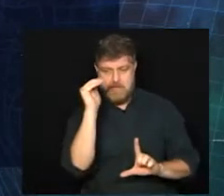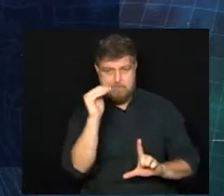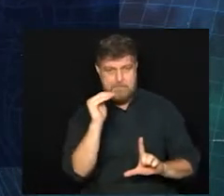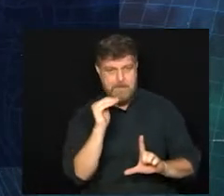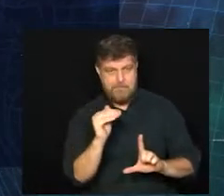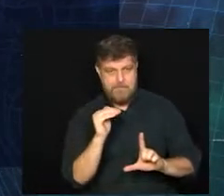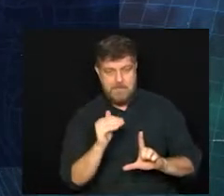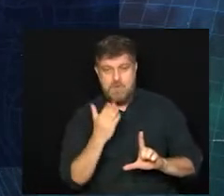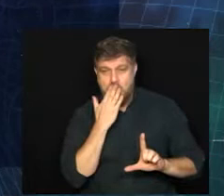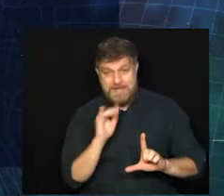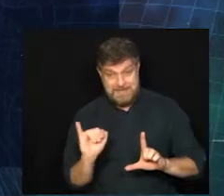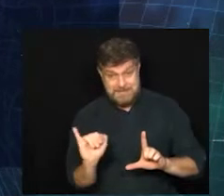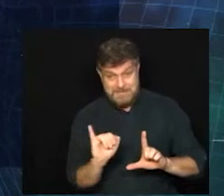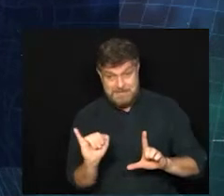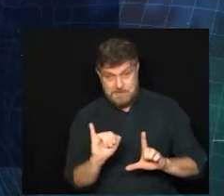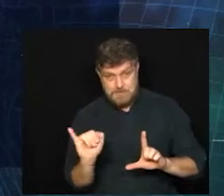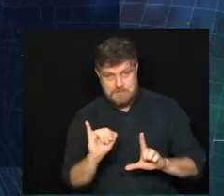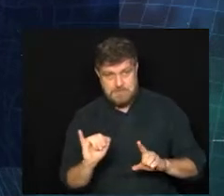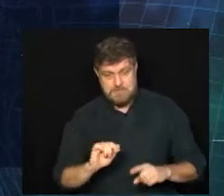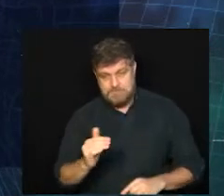casos. Indaiatuba,